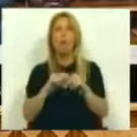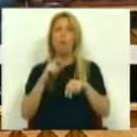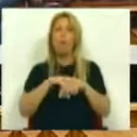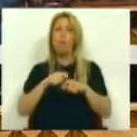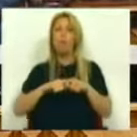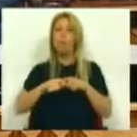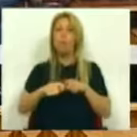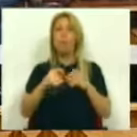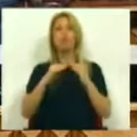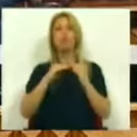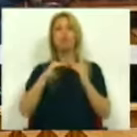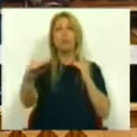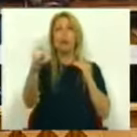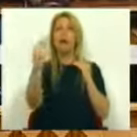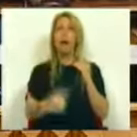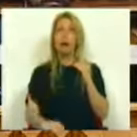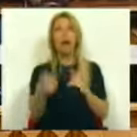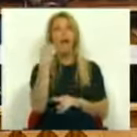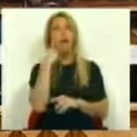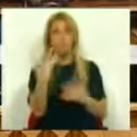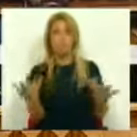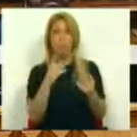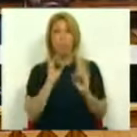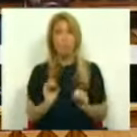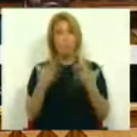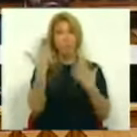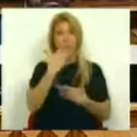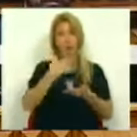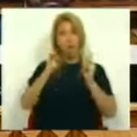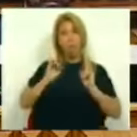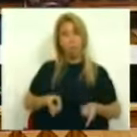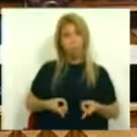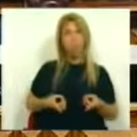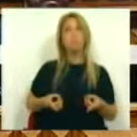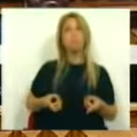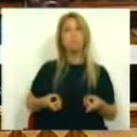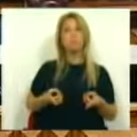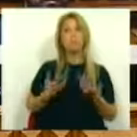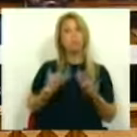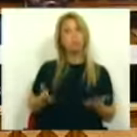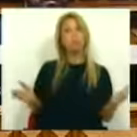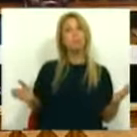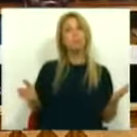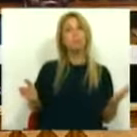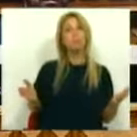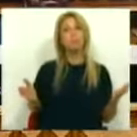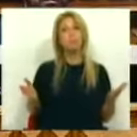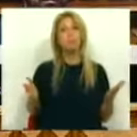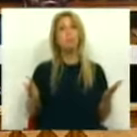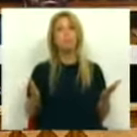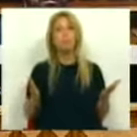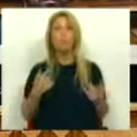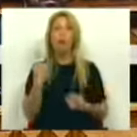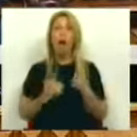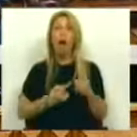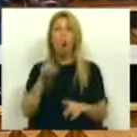estabilidade. Registámos o facto do início do ano escolar ter sido acompanhado, ele já nessa altura, de alguma revisão a este